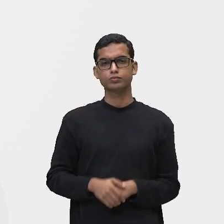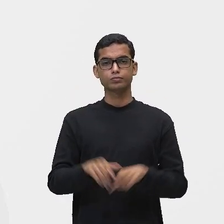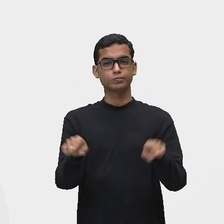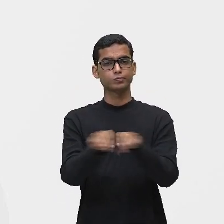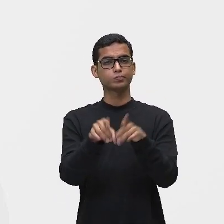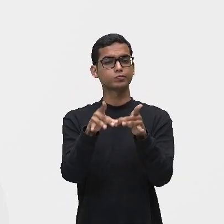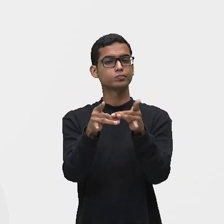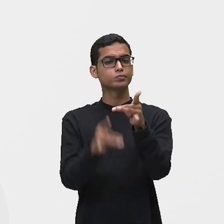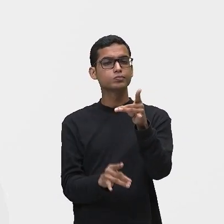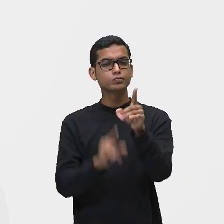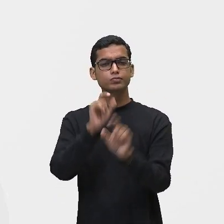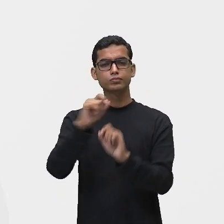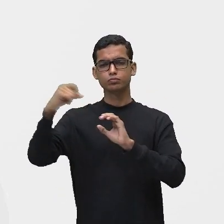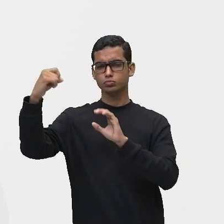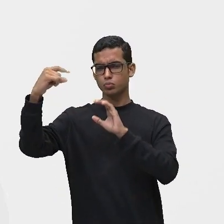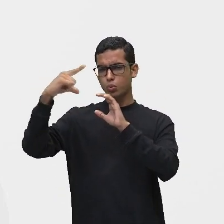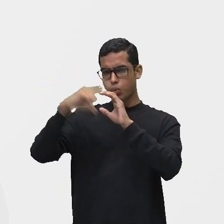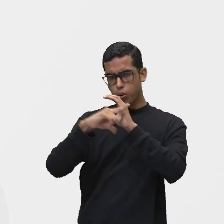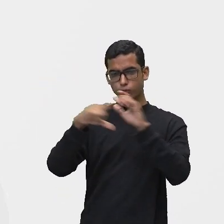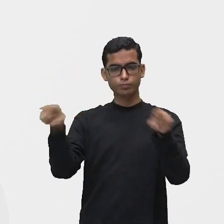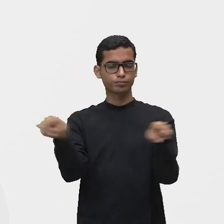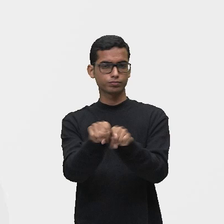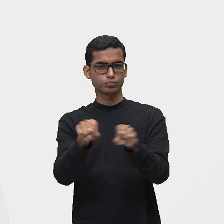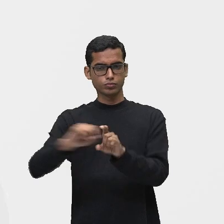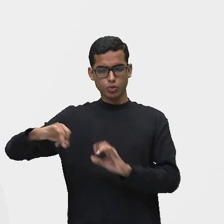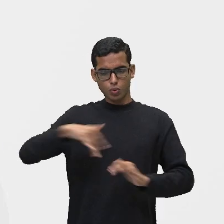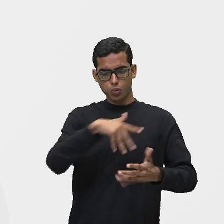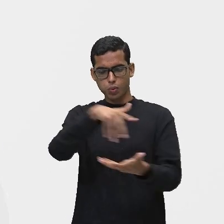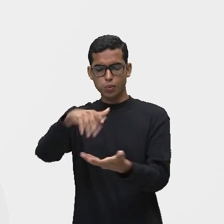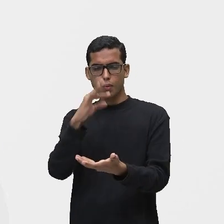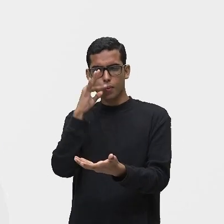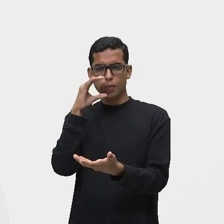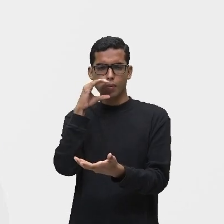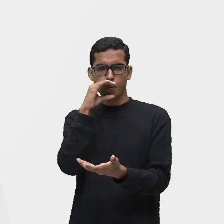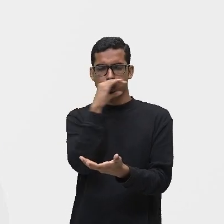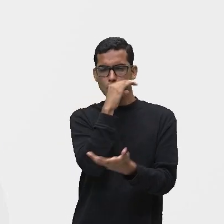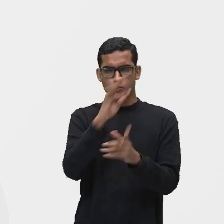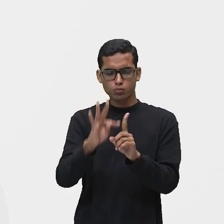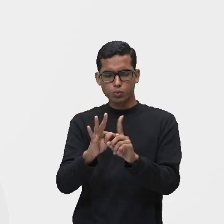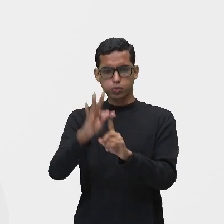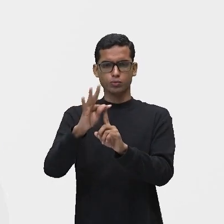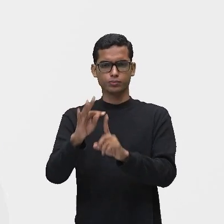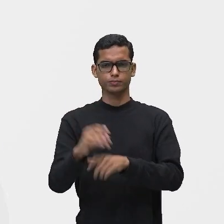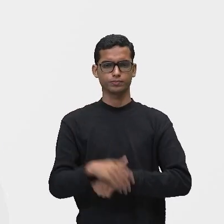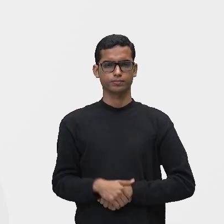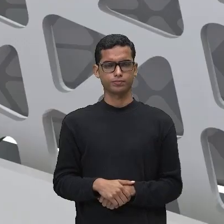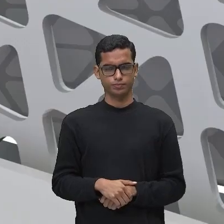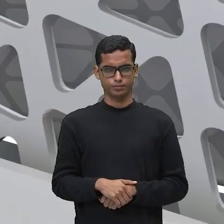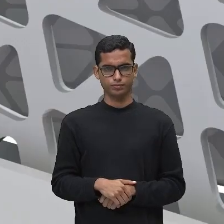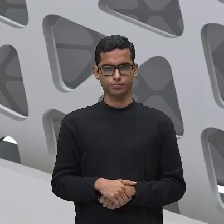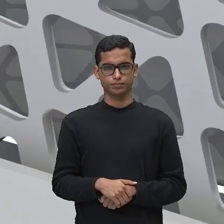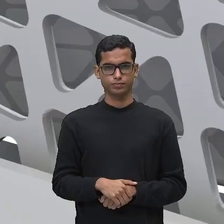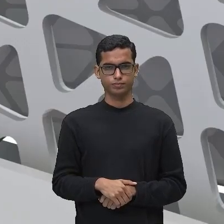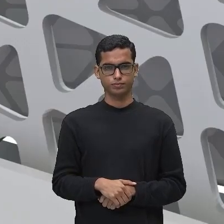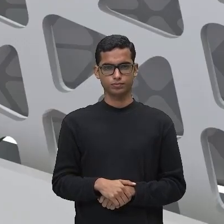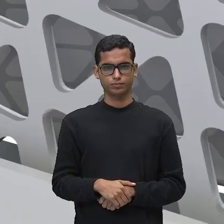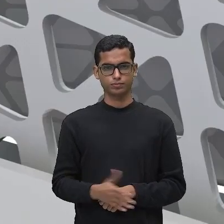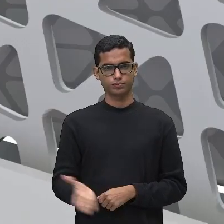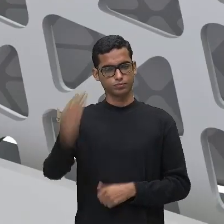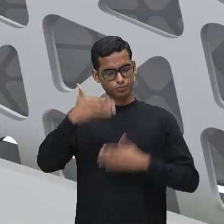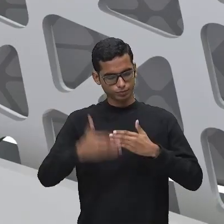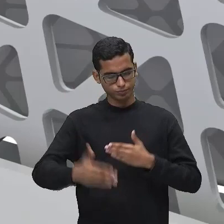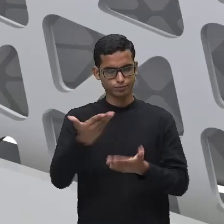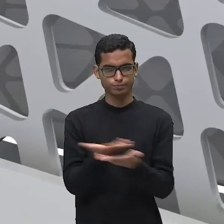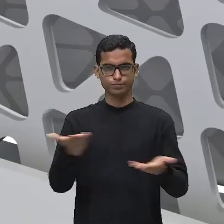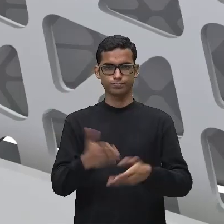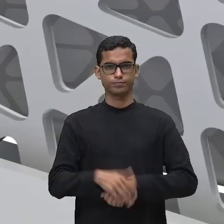termoquímica, detalhamento, efeito estufa e aquecimento global. E vamos à